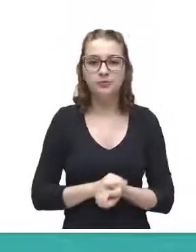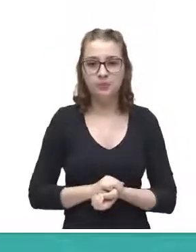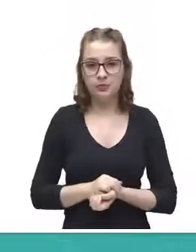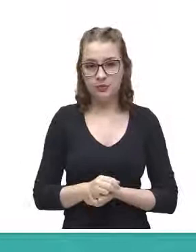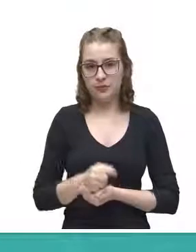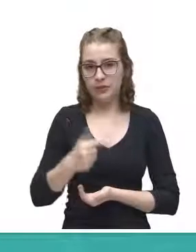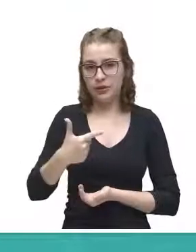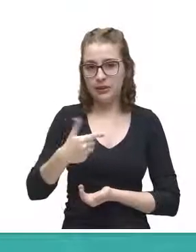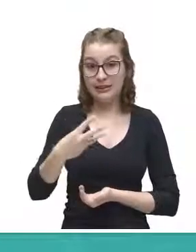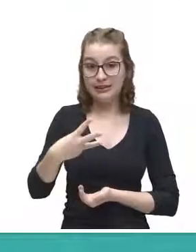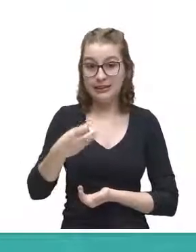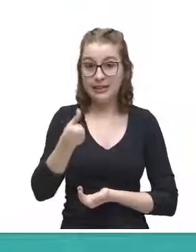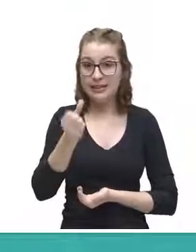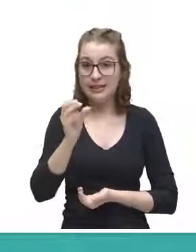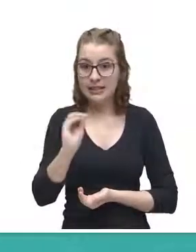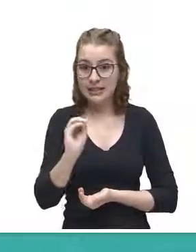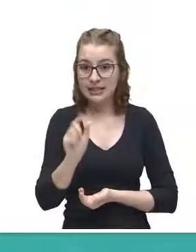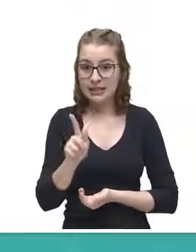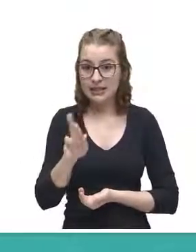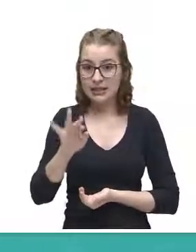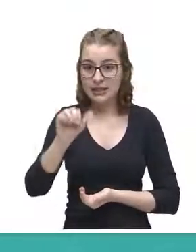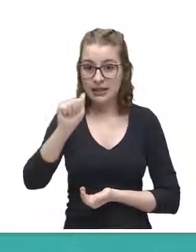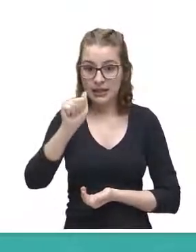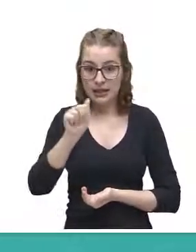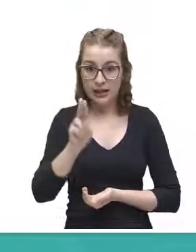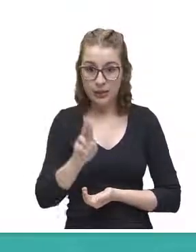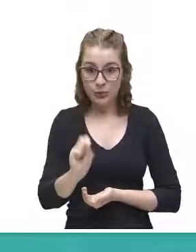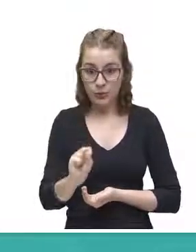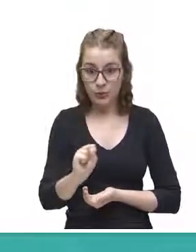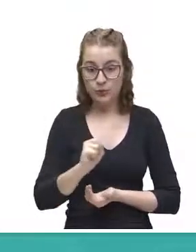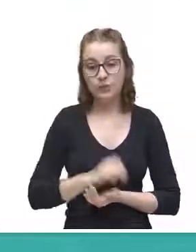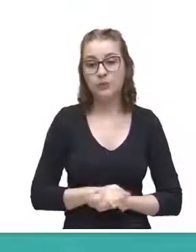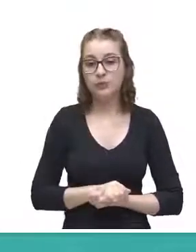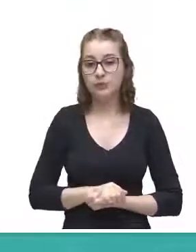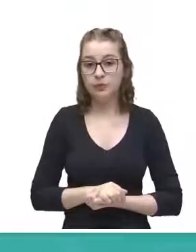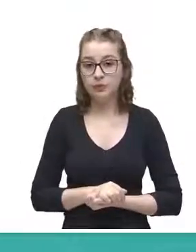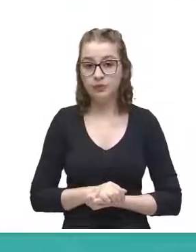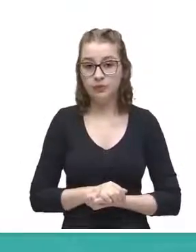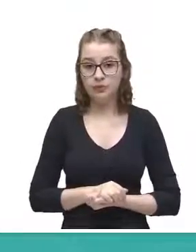360 graus, né, de longitude. Porém, foi dividido